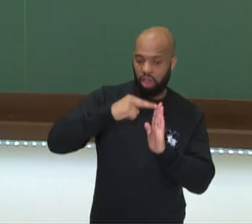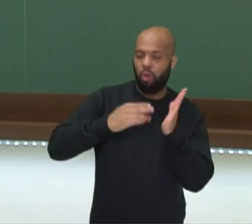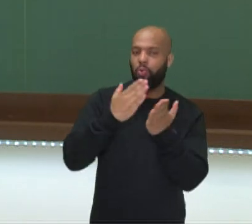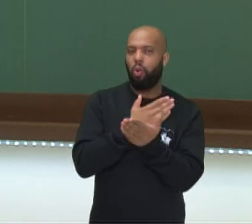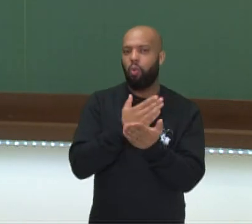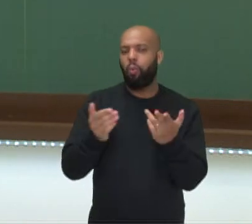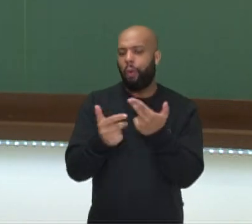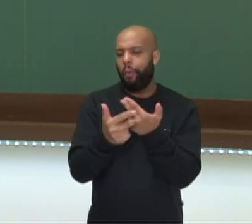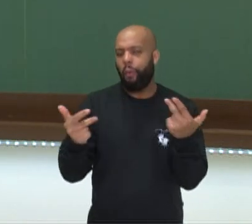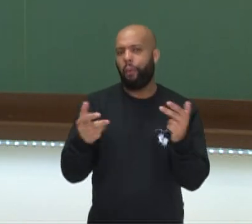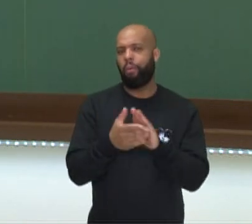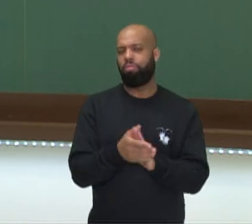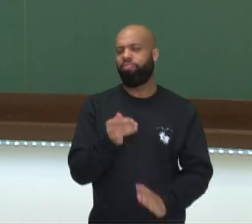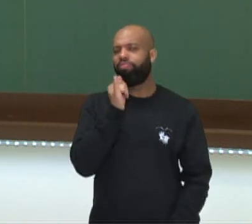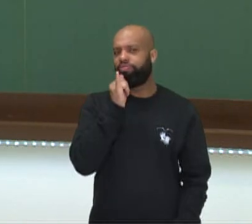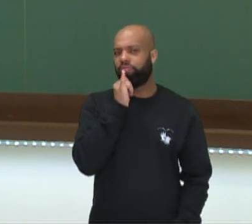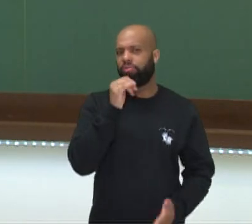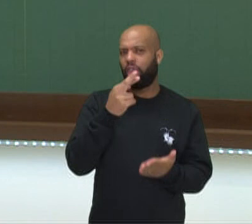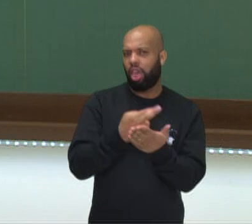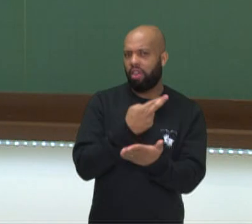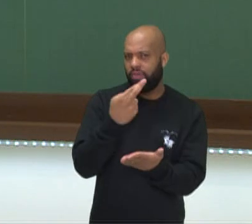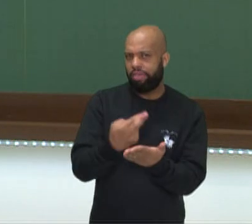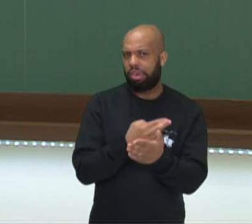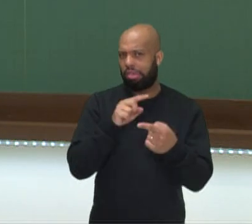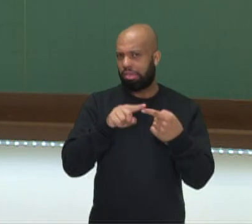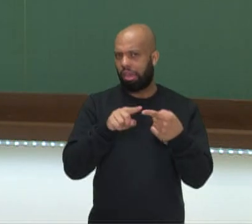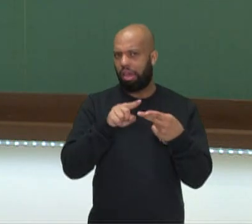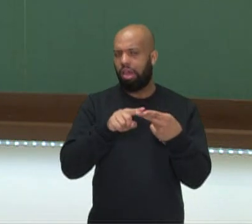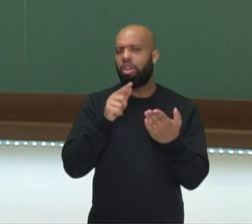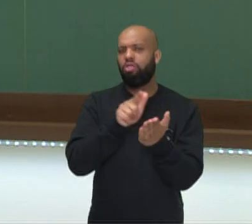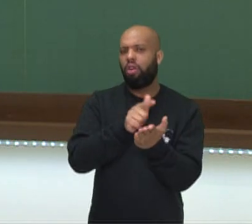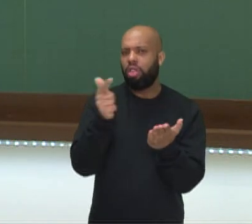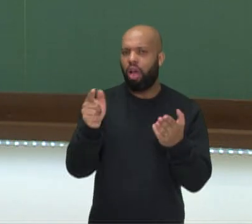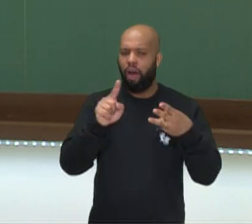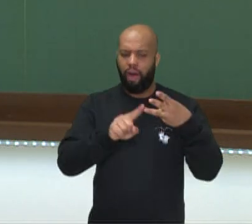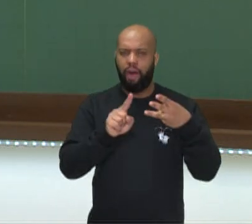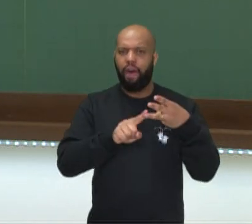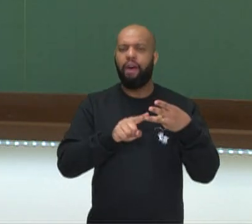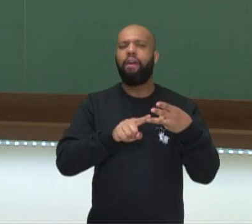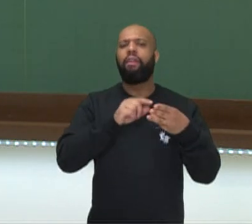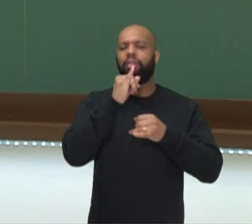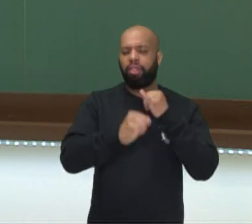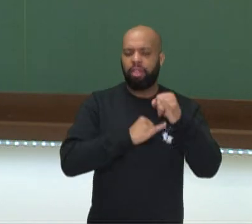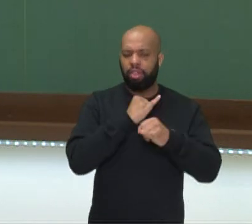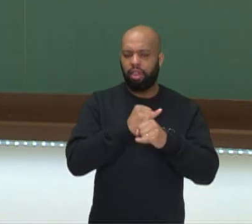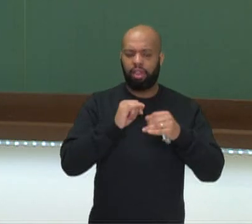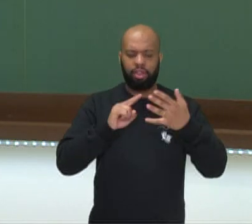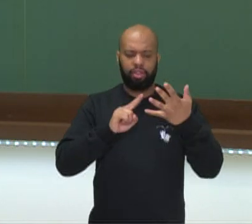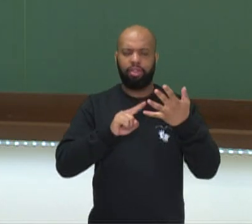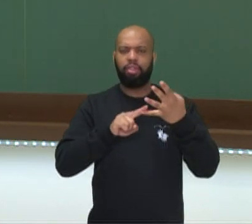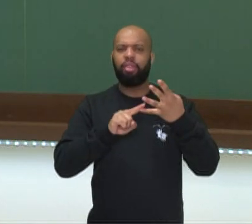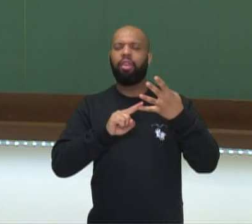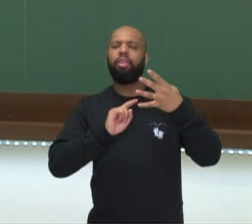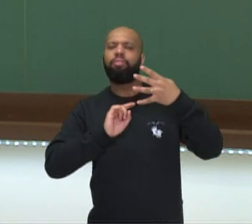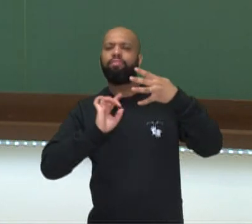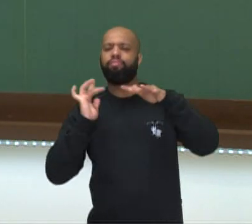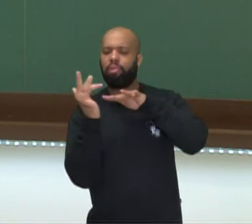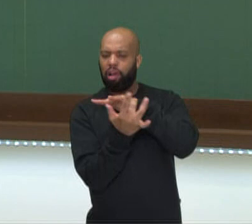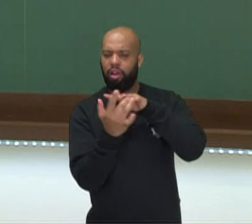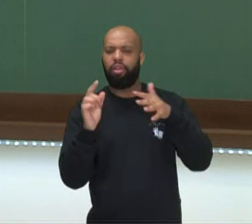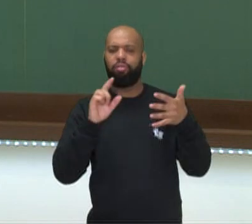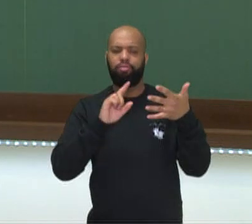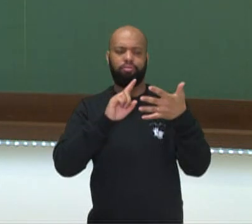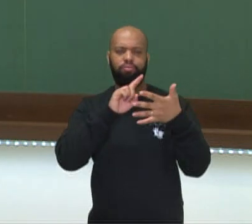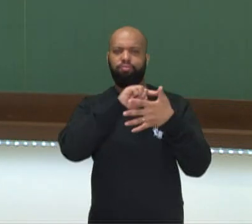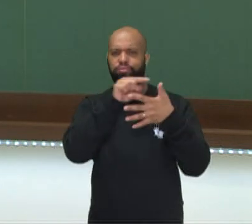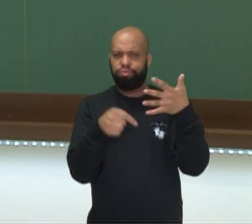publicação, seja em revista, jornal, internet, redes sociais, blogs, e